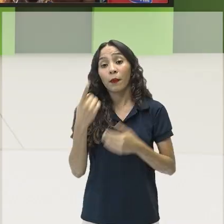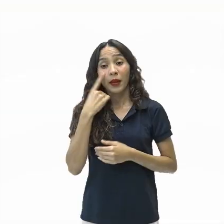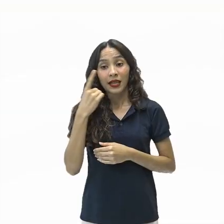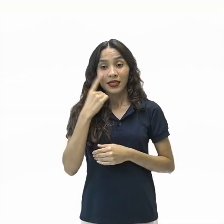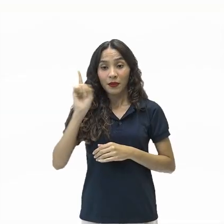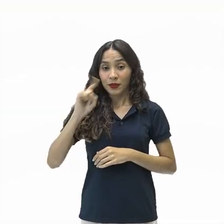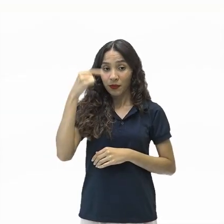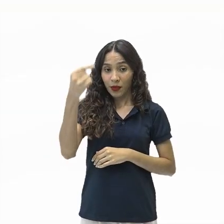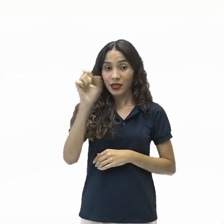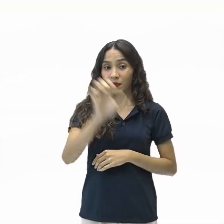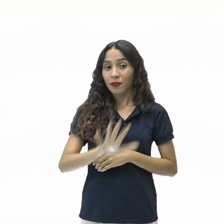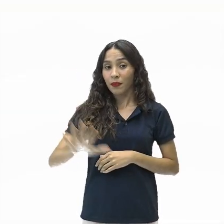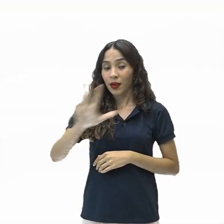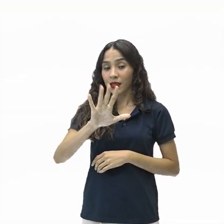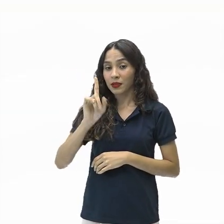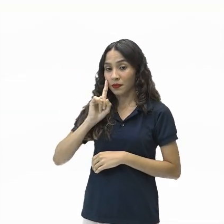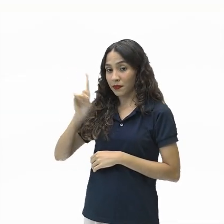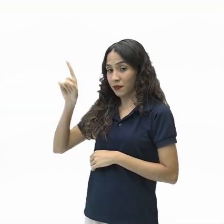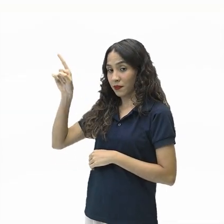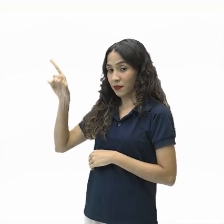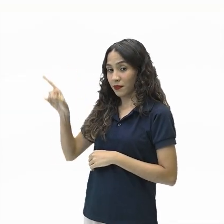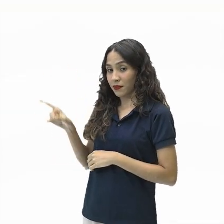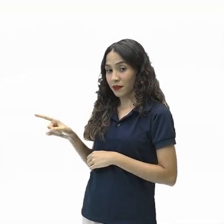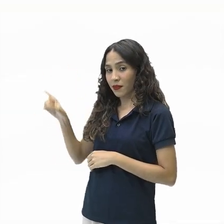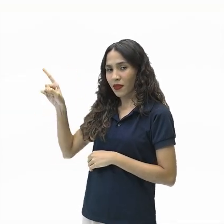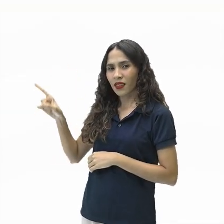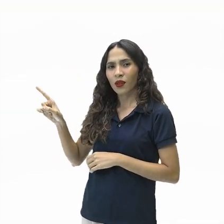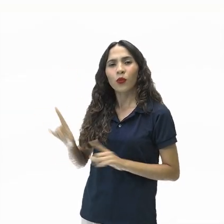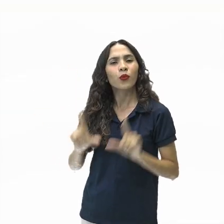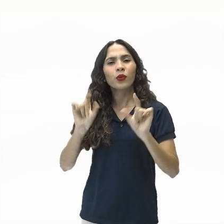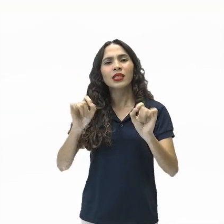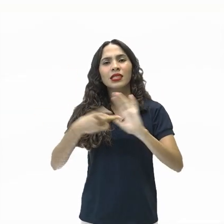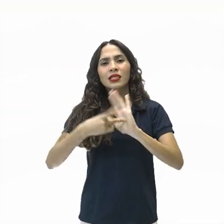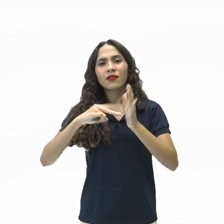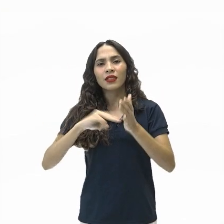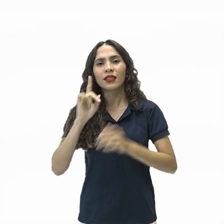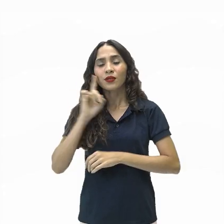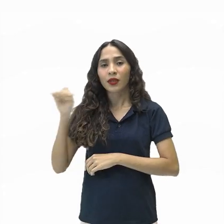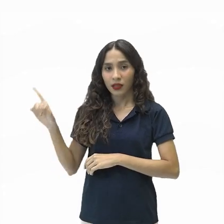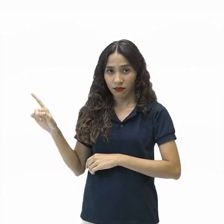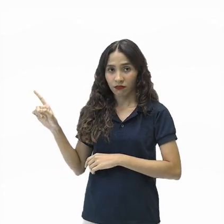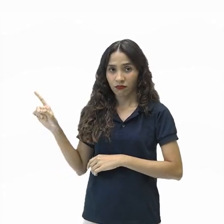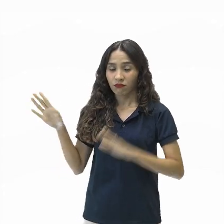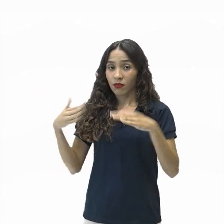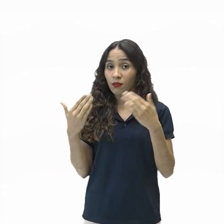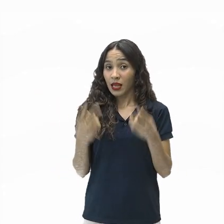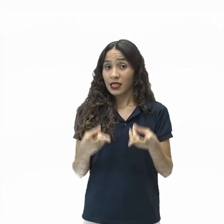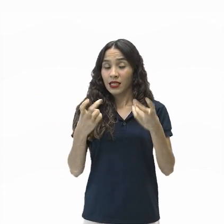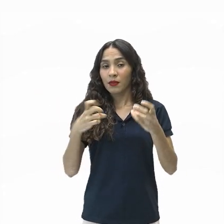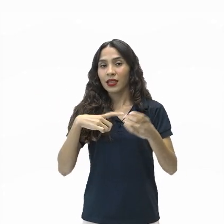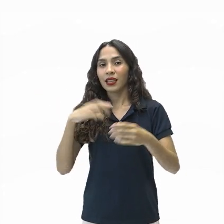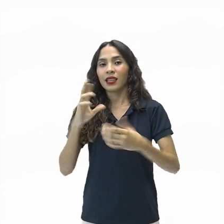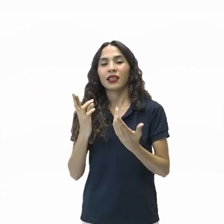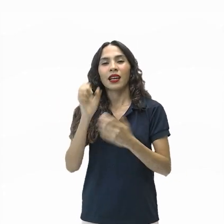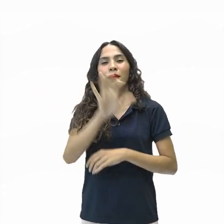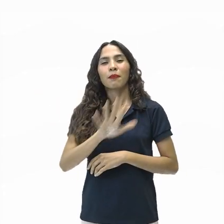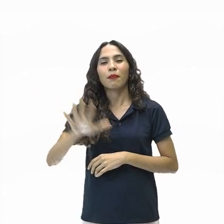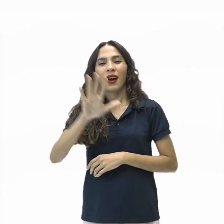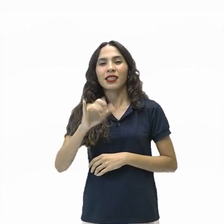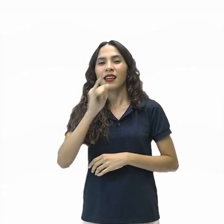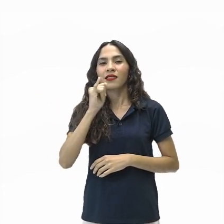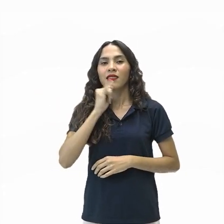nossa próxima imagem. Afinal, o que é meio ambiente? Observe que a gente tem aí a representação de